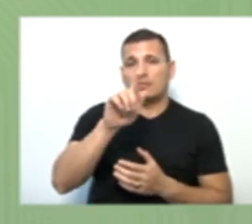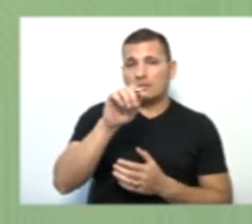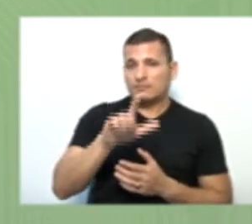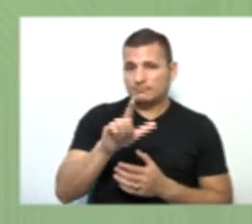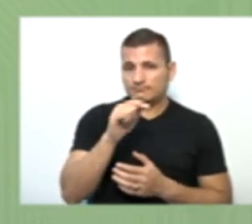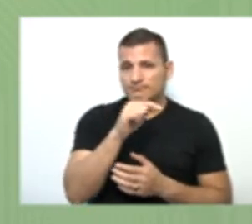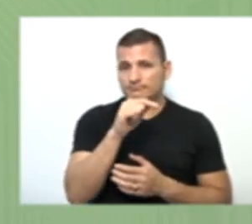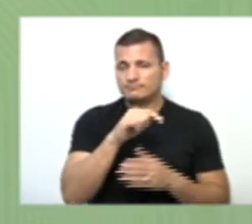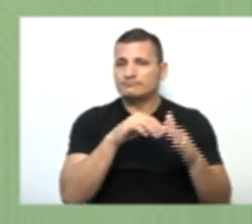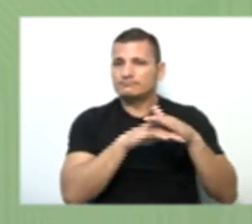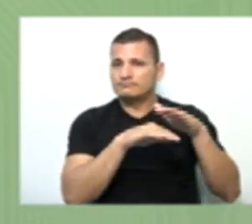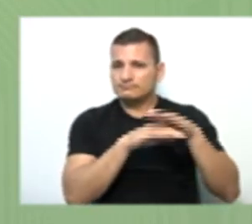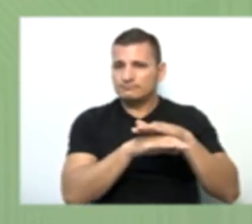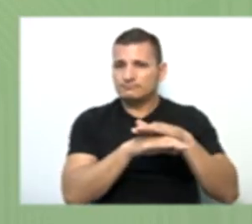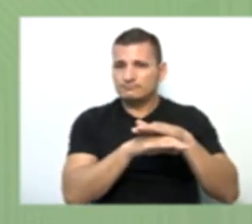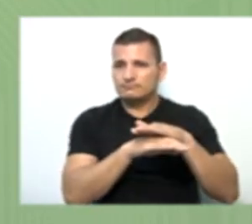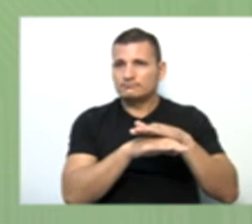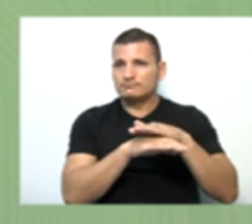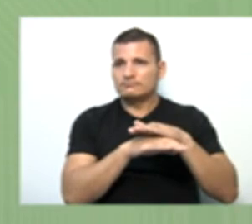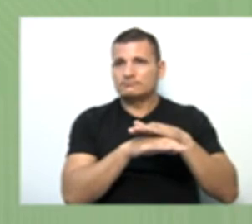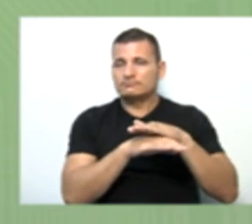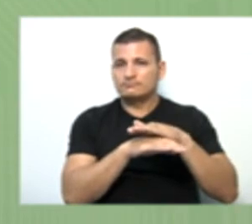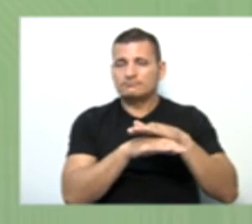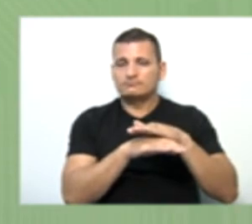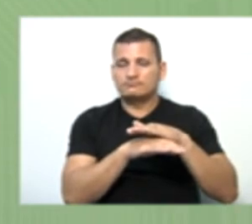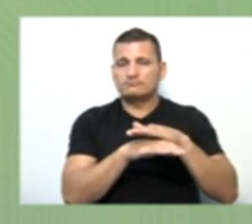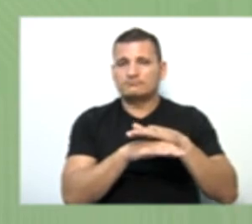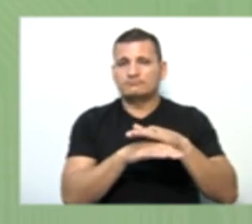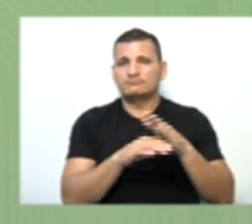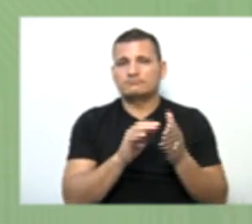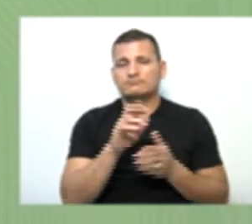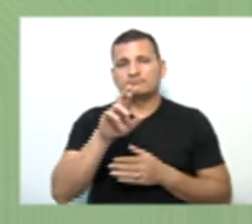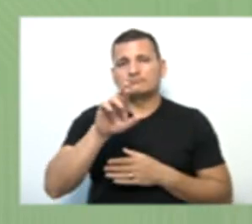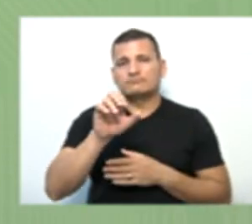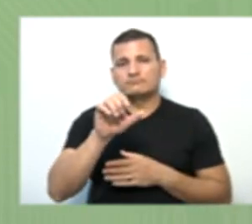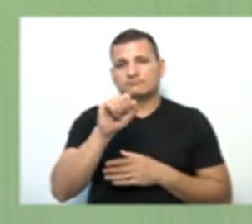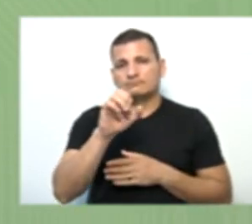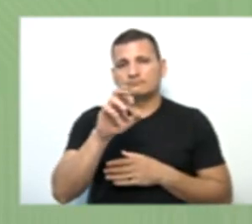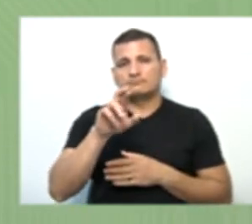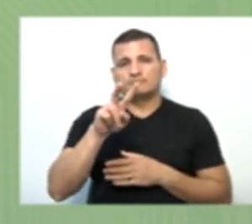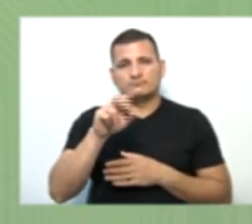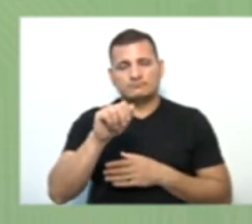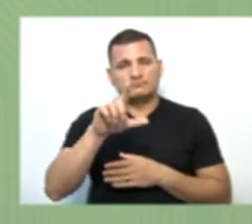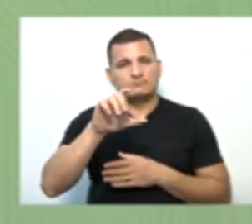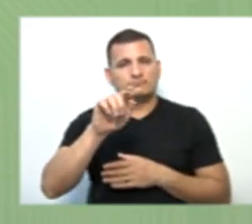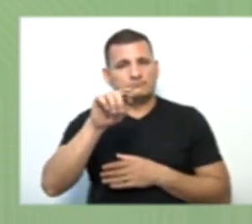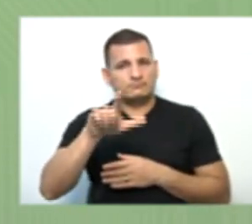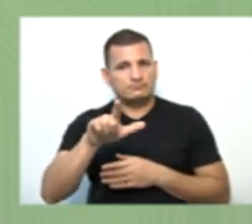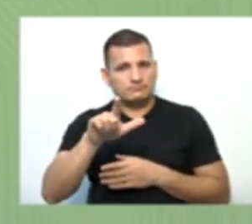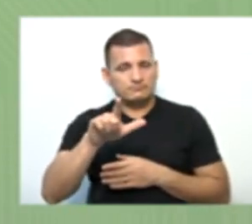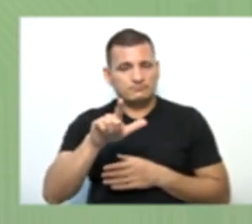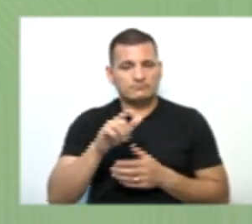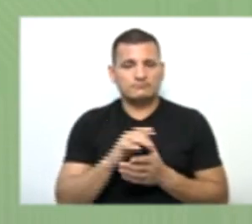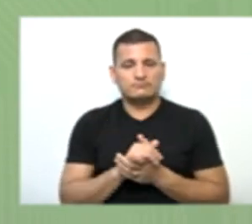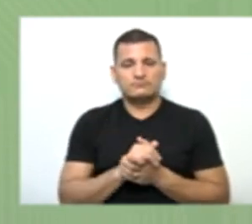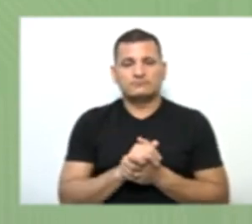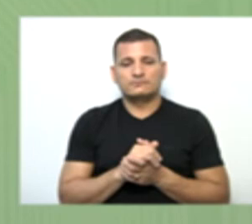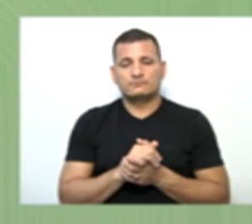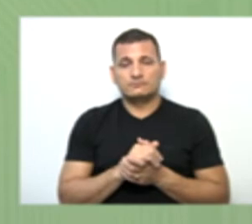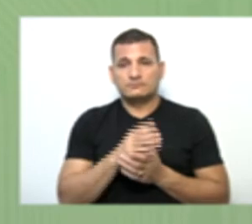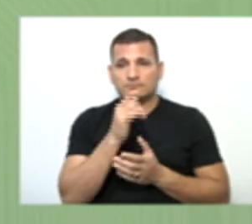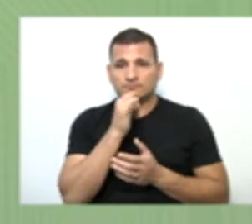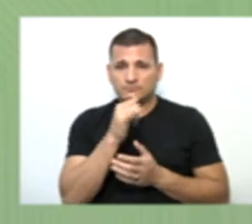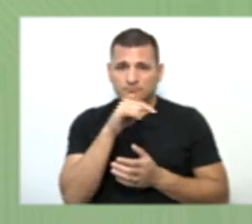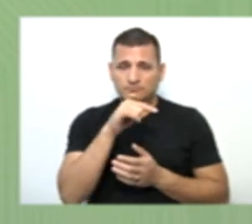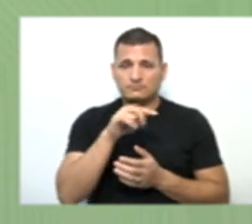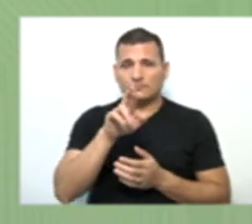continha do patrimônio líquido, que é chamado reserva legal. E caso essa